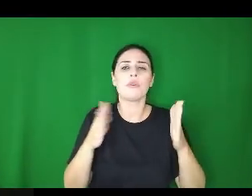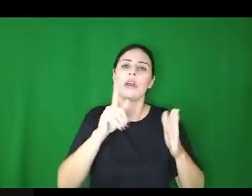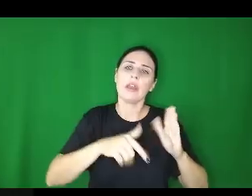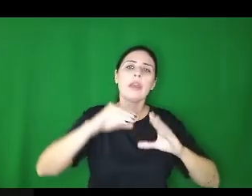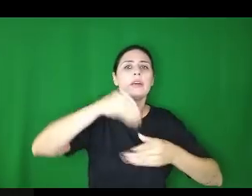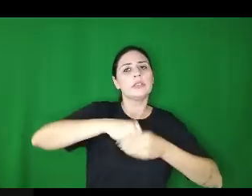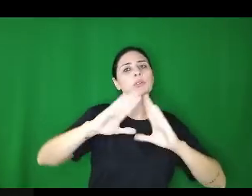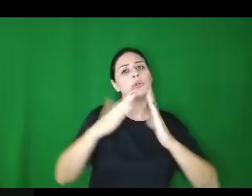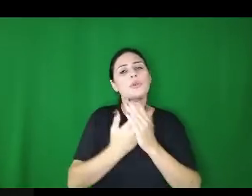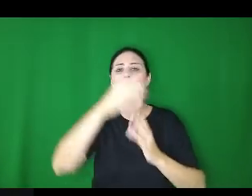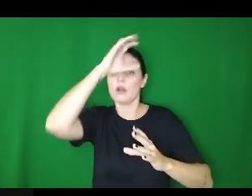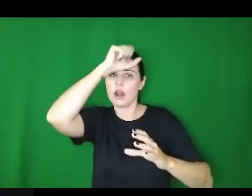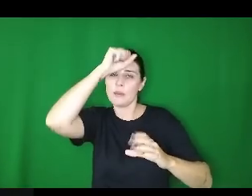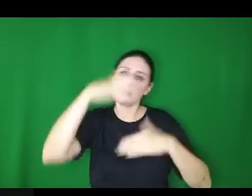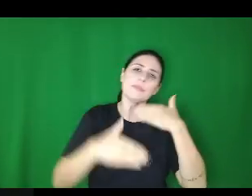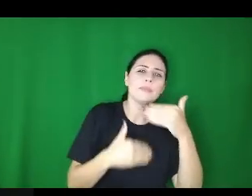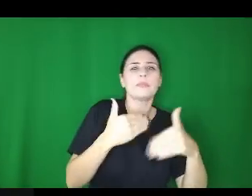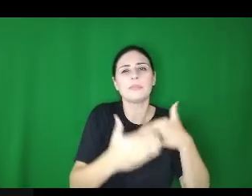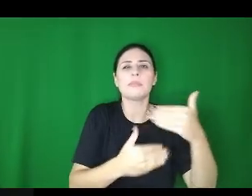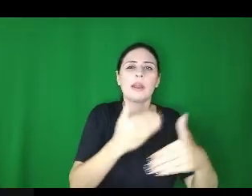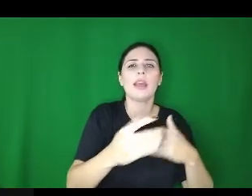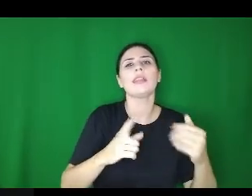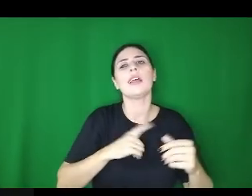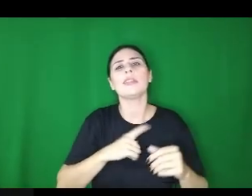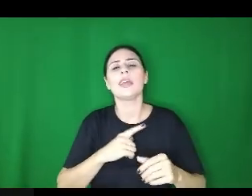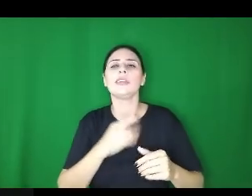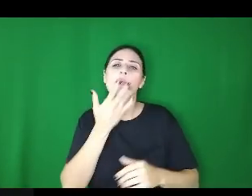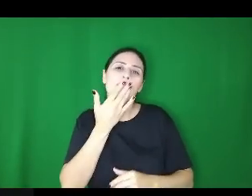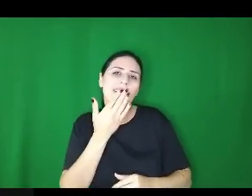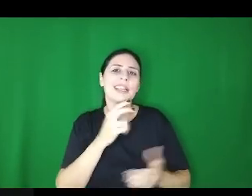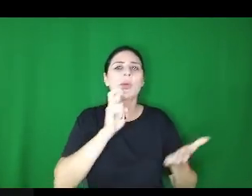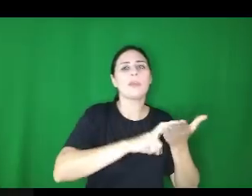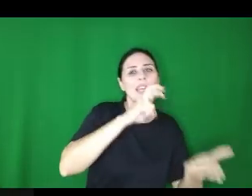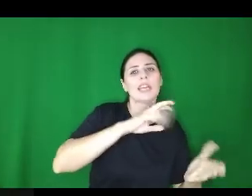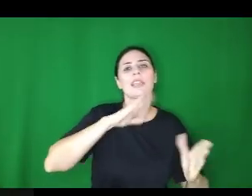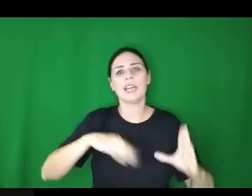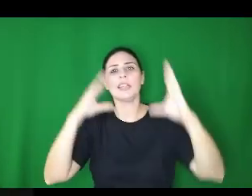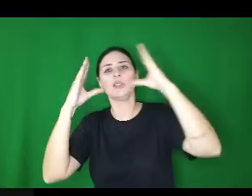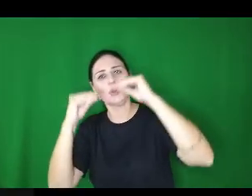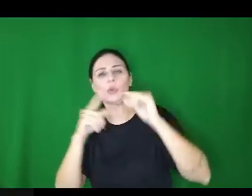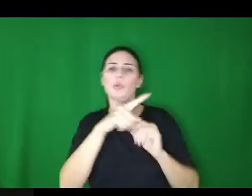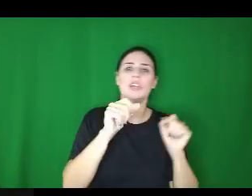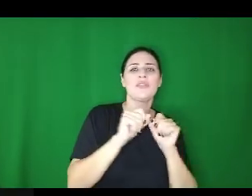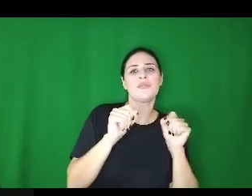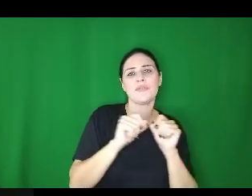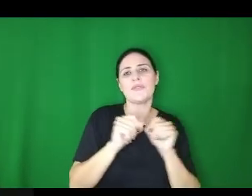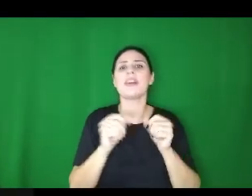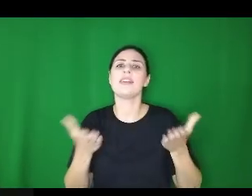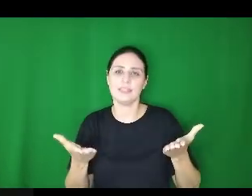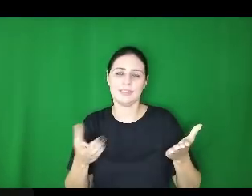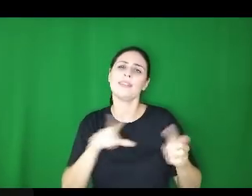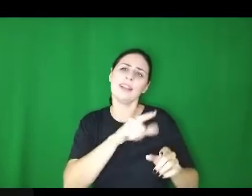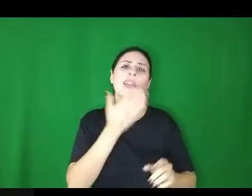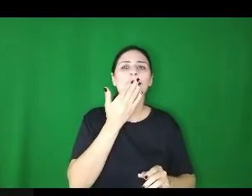materiais, com o tempo, pela experiência, pela vida, ela vai aprendendo. Então, esse conteúdo